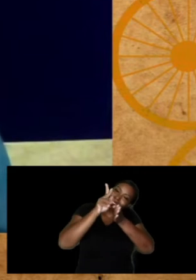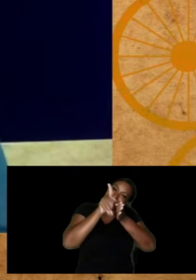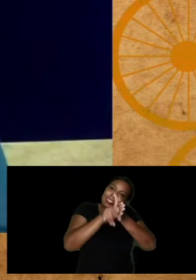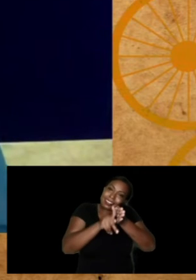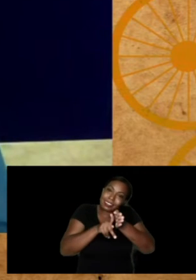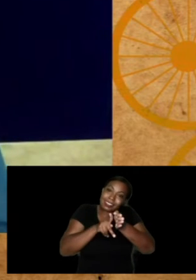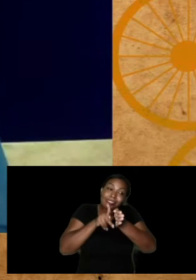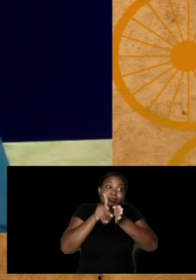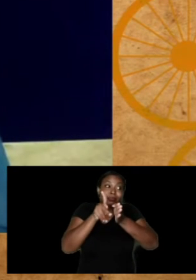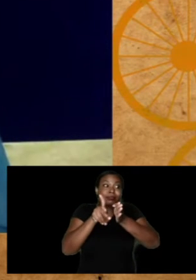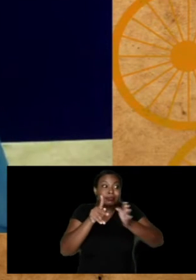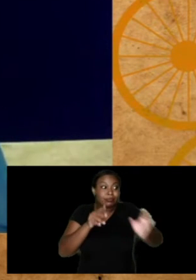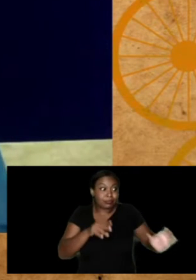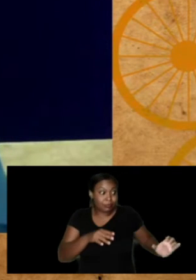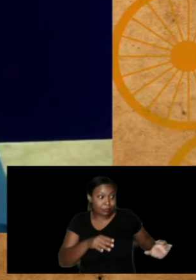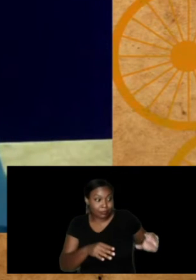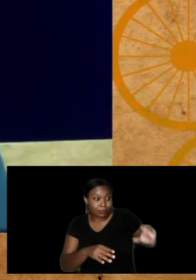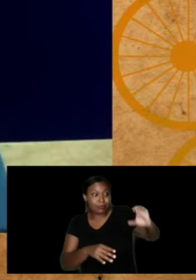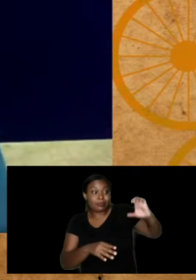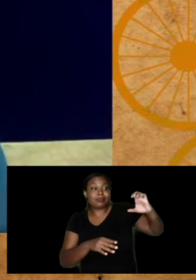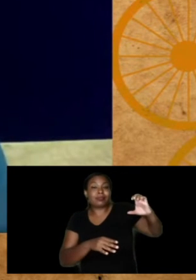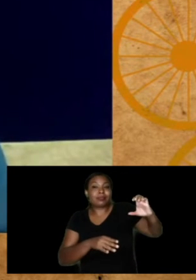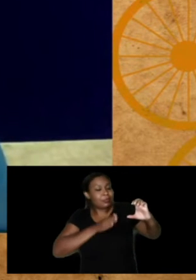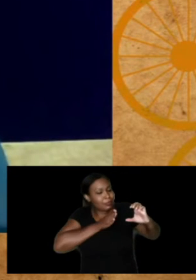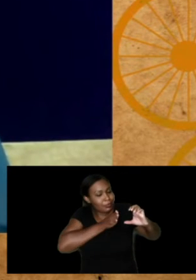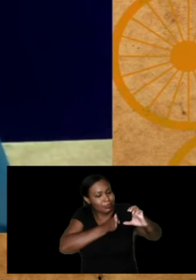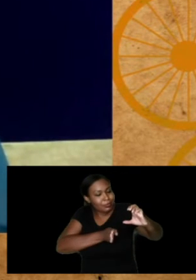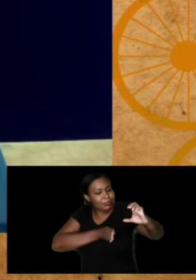E se o seu coração